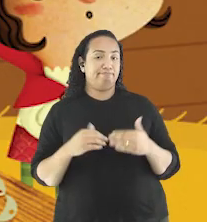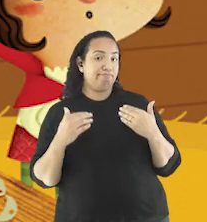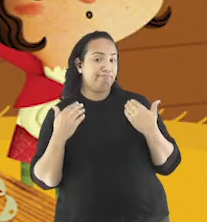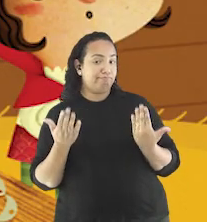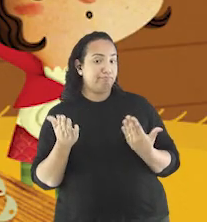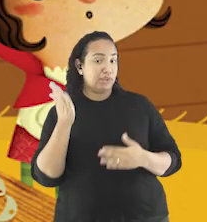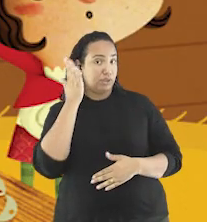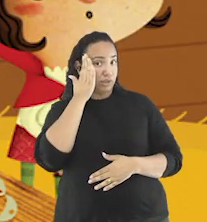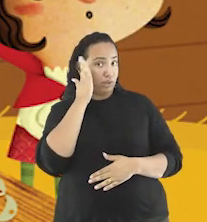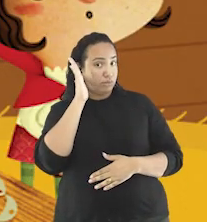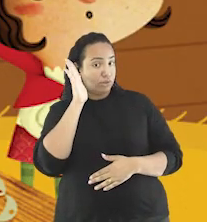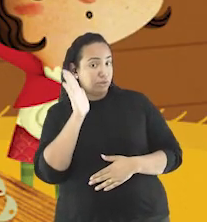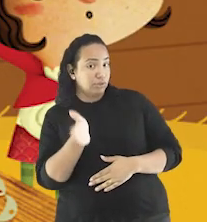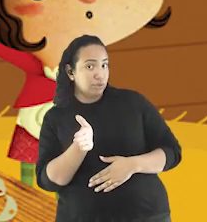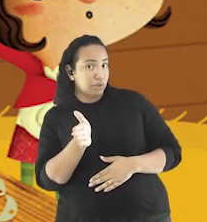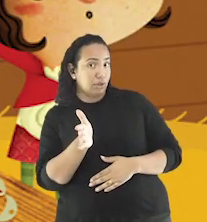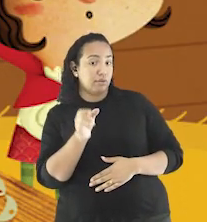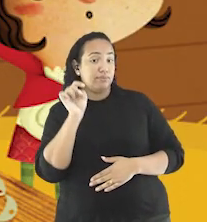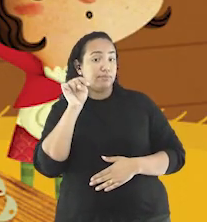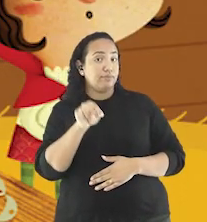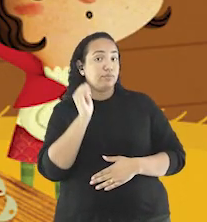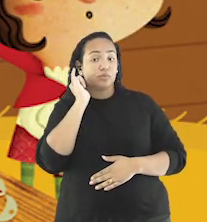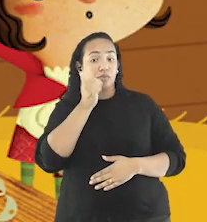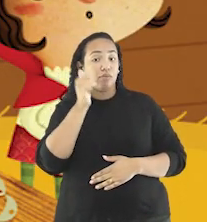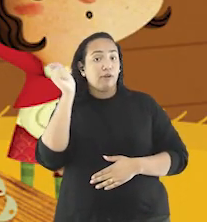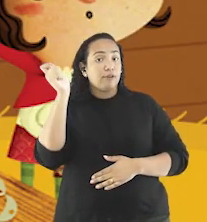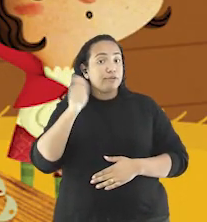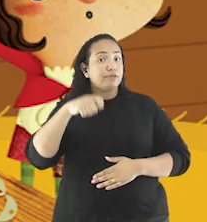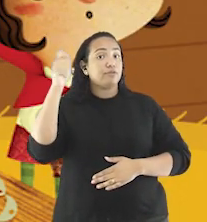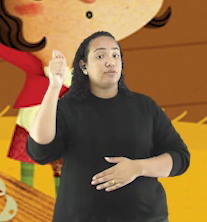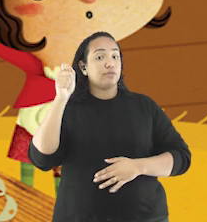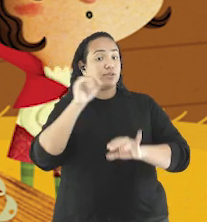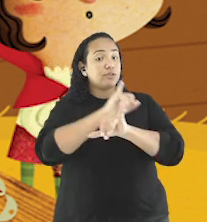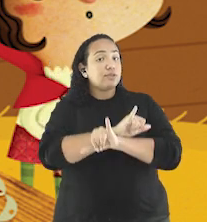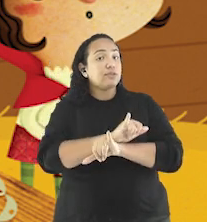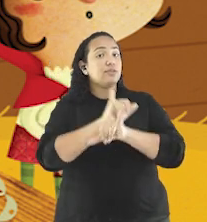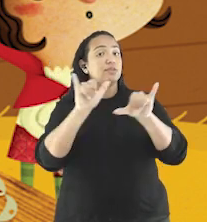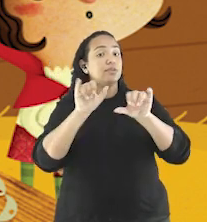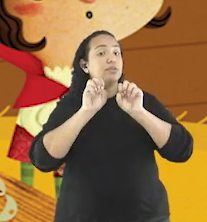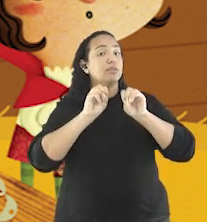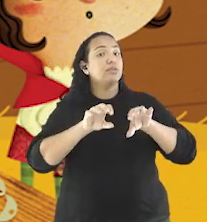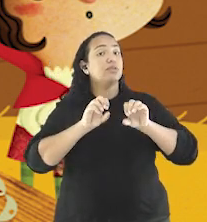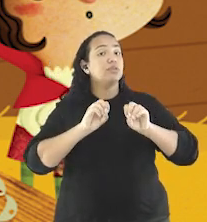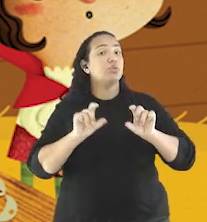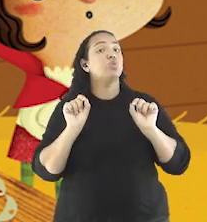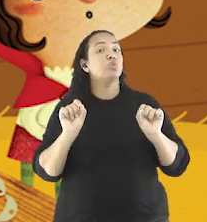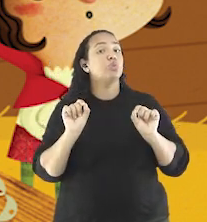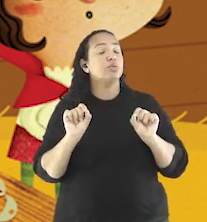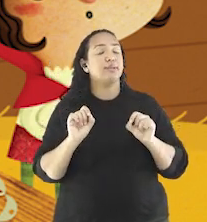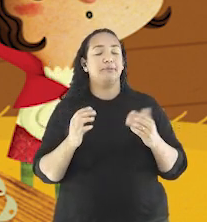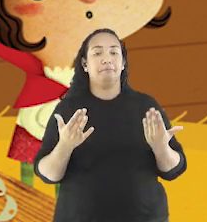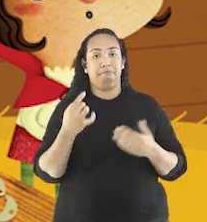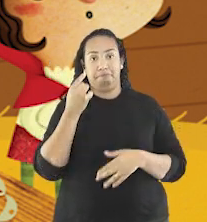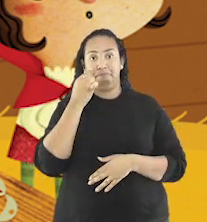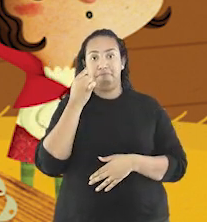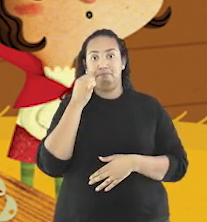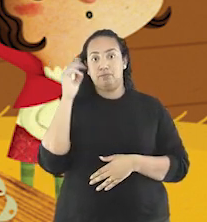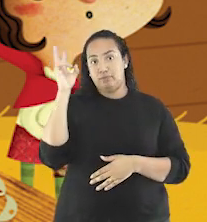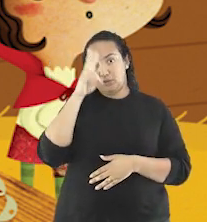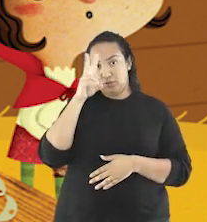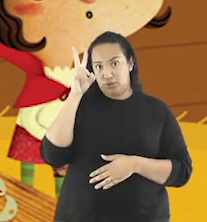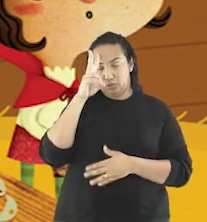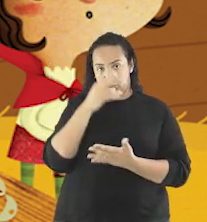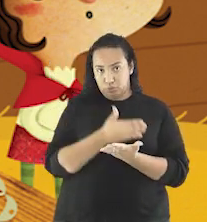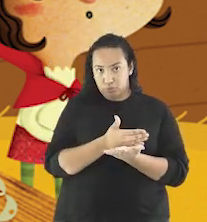Já sabem qual é a mensagem que o conto de fadas da Chapeuzinho Vermelho nos ensina? Vamos voltar ao início